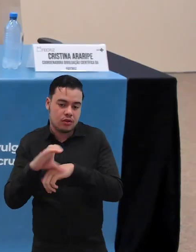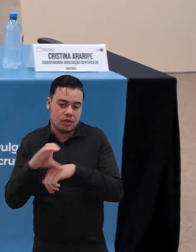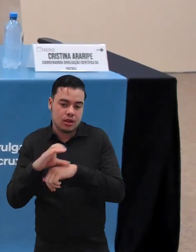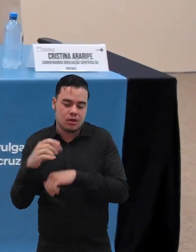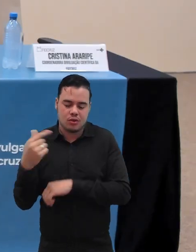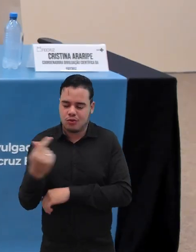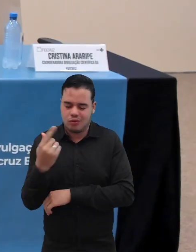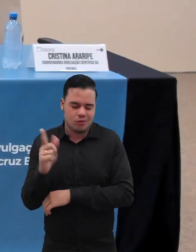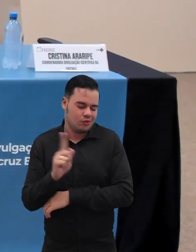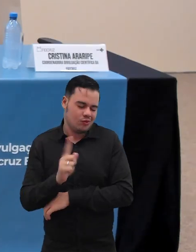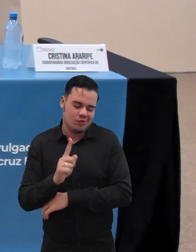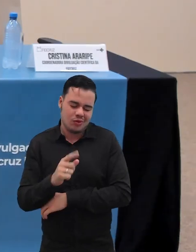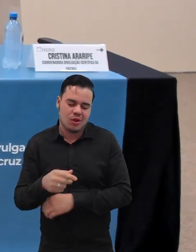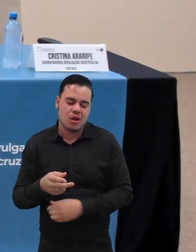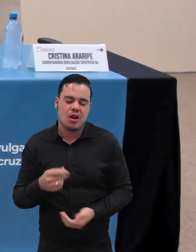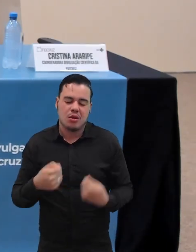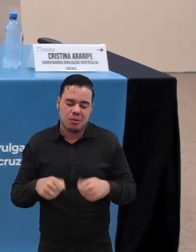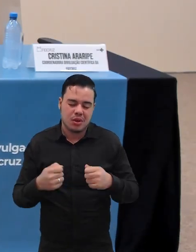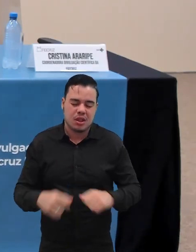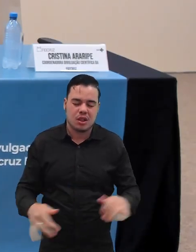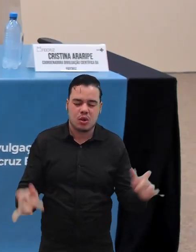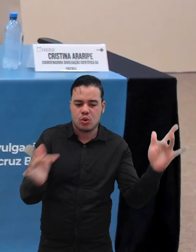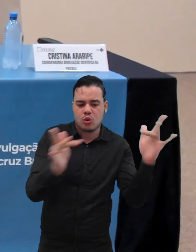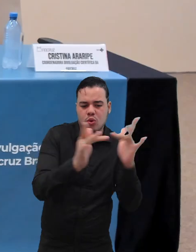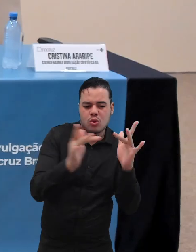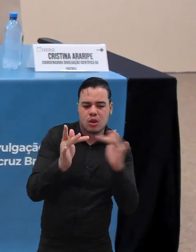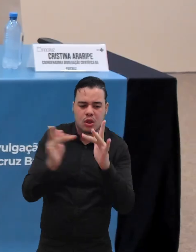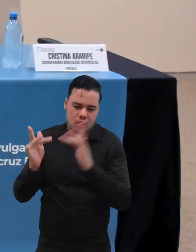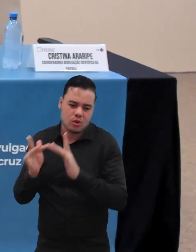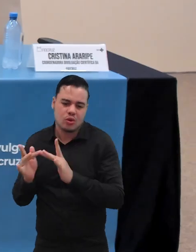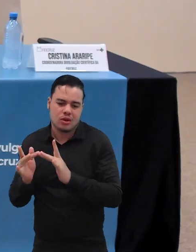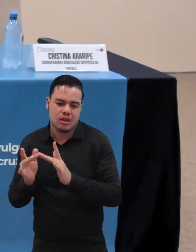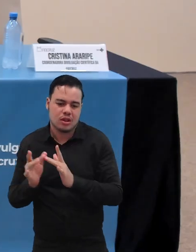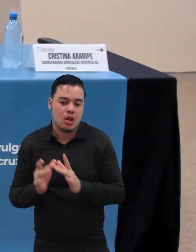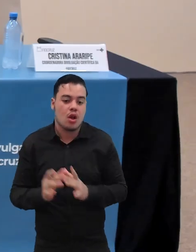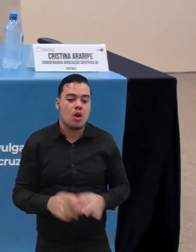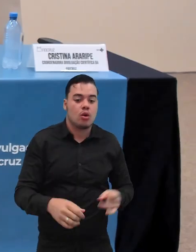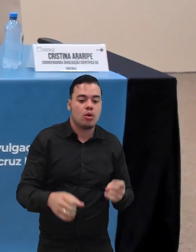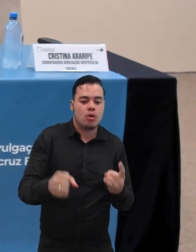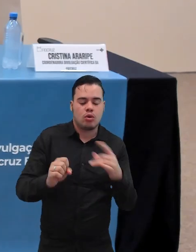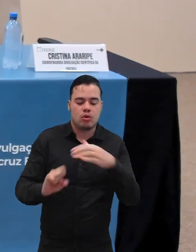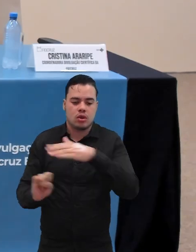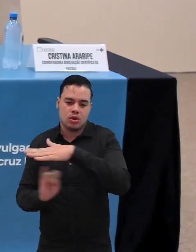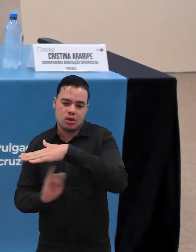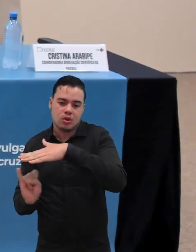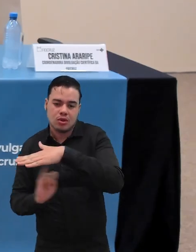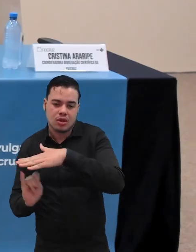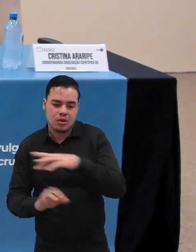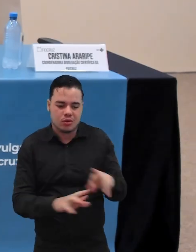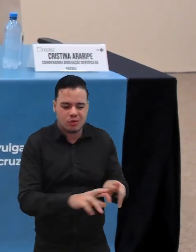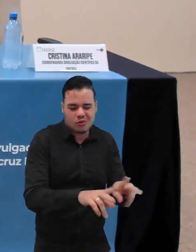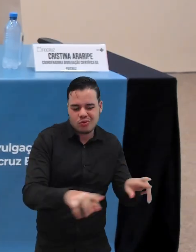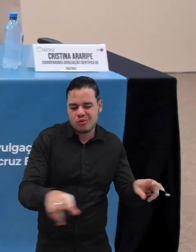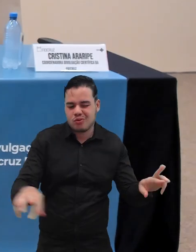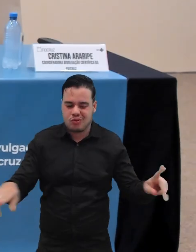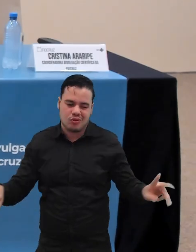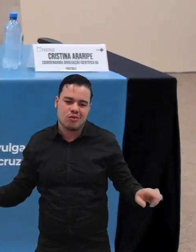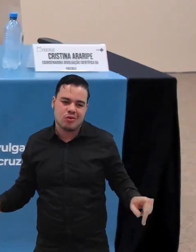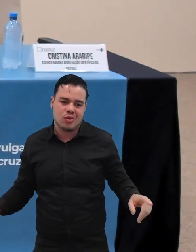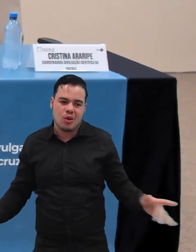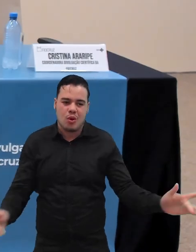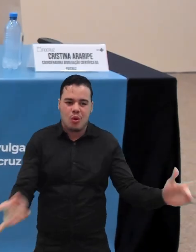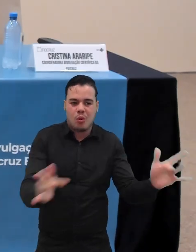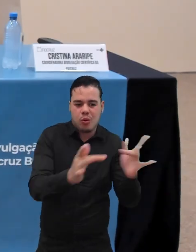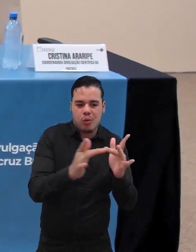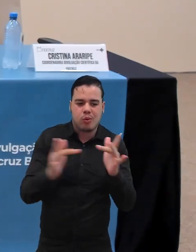gente precisa de conexões, a gente precisa de parcerias, parcerias com outras instituições, parcerias com outras pessoas, parcerias